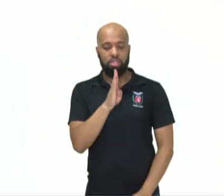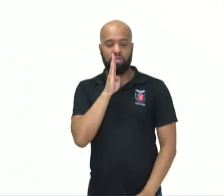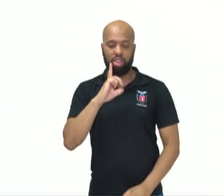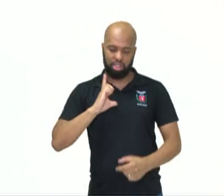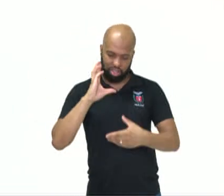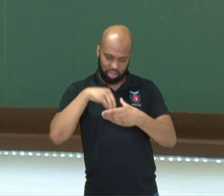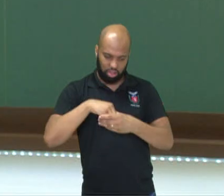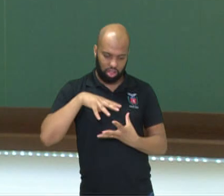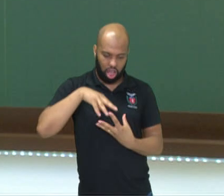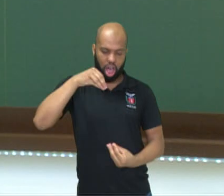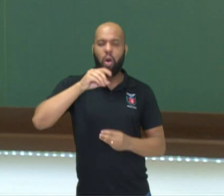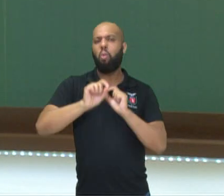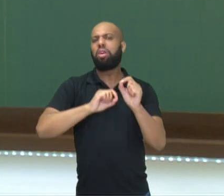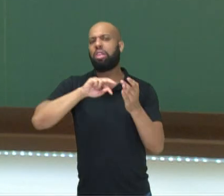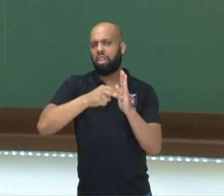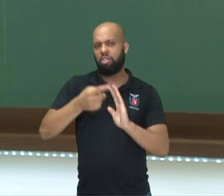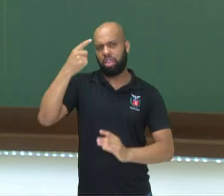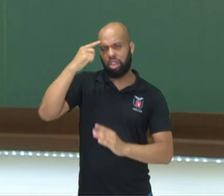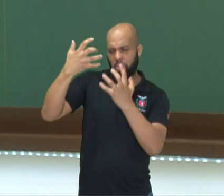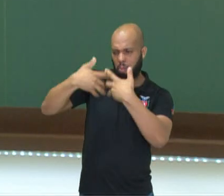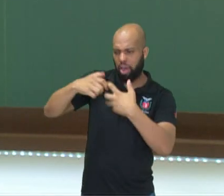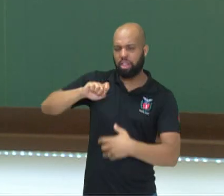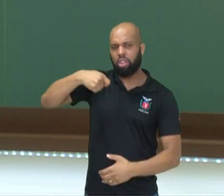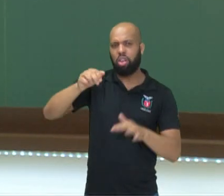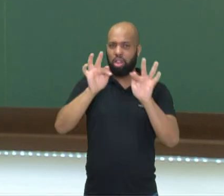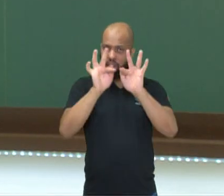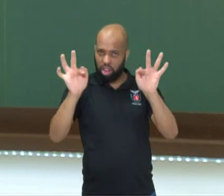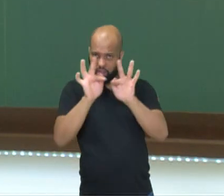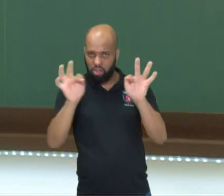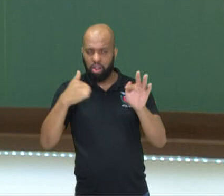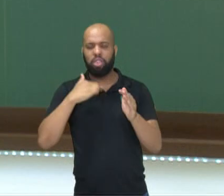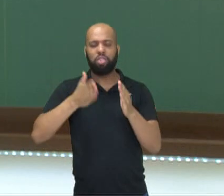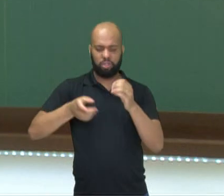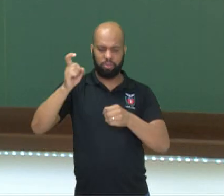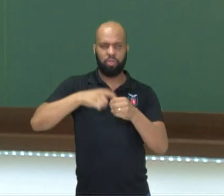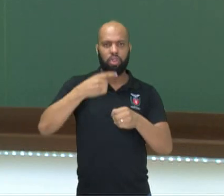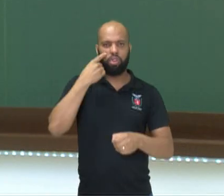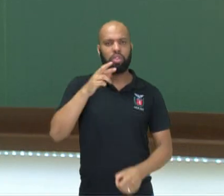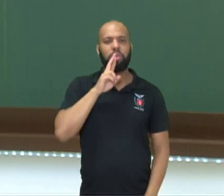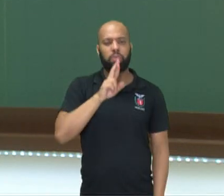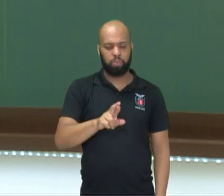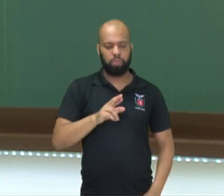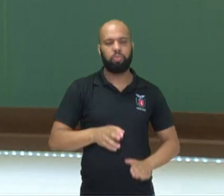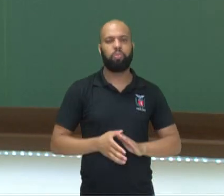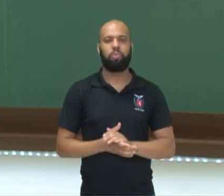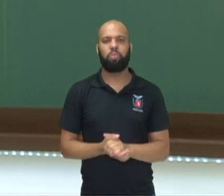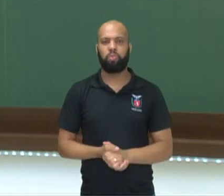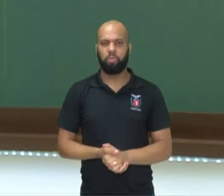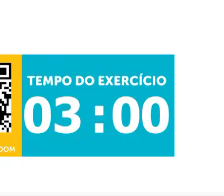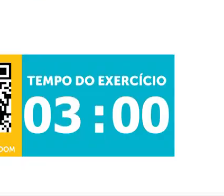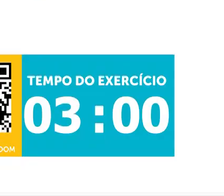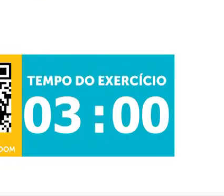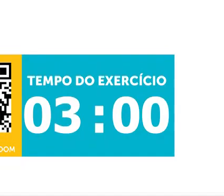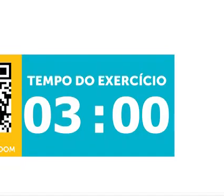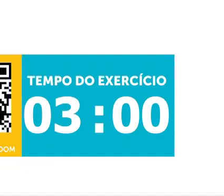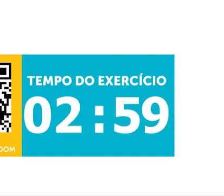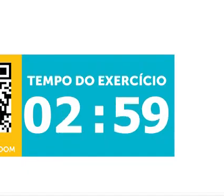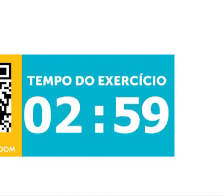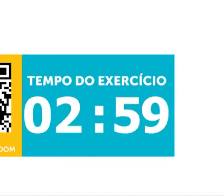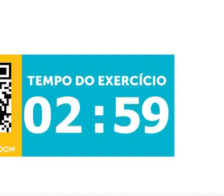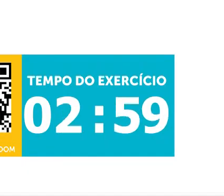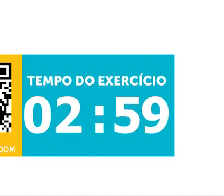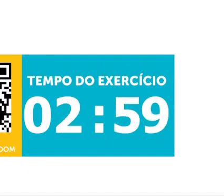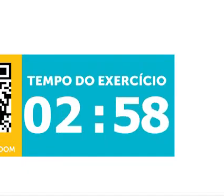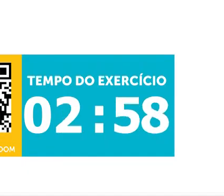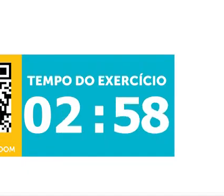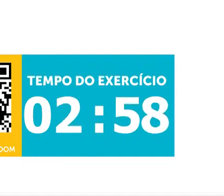silêncio dentro da alma? Pensem um pouquinho sobre essa frase e daqui a pouquinho a gente volta com a correção.